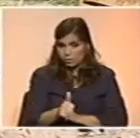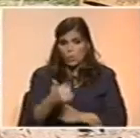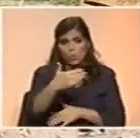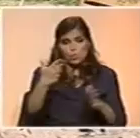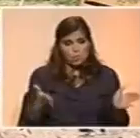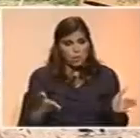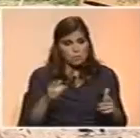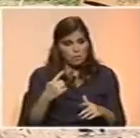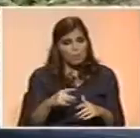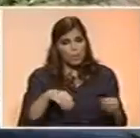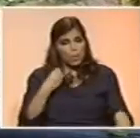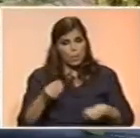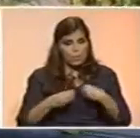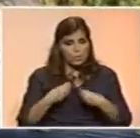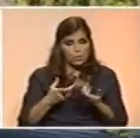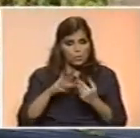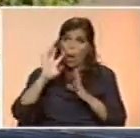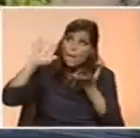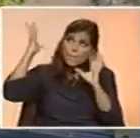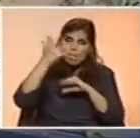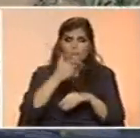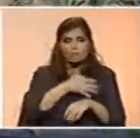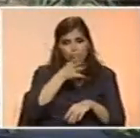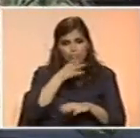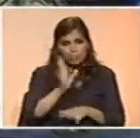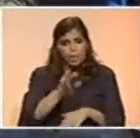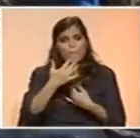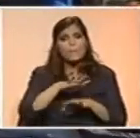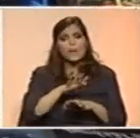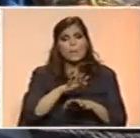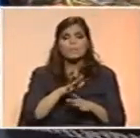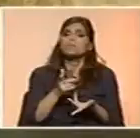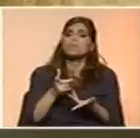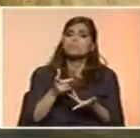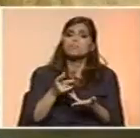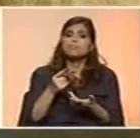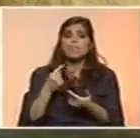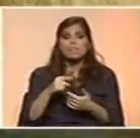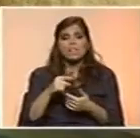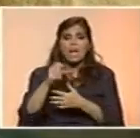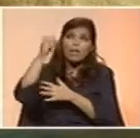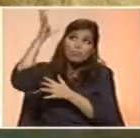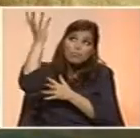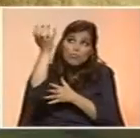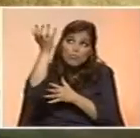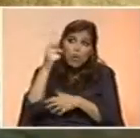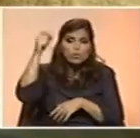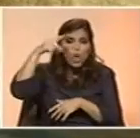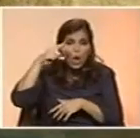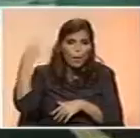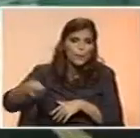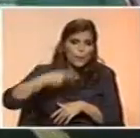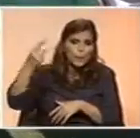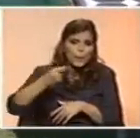as óbvias preocupações ecológicas já referidas, mas leva-as mais longe. Tem painéis solares, energia eólica